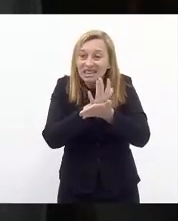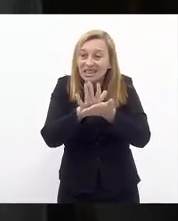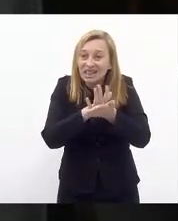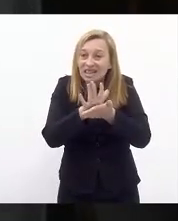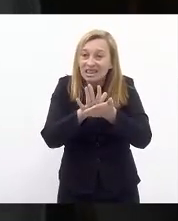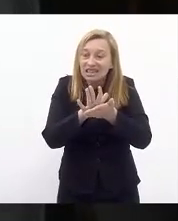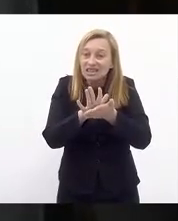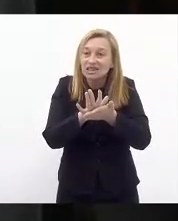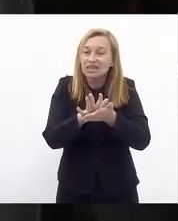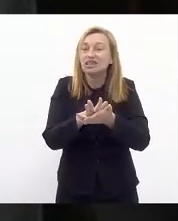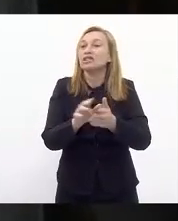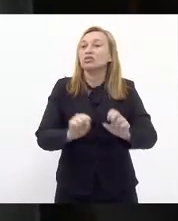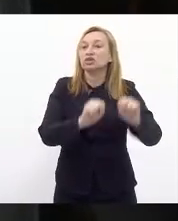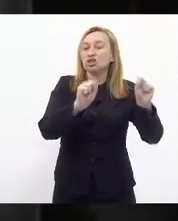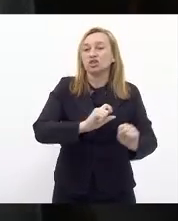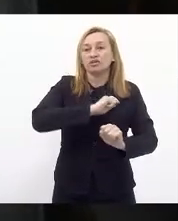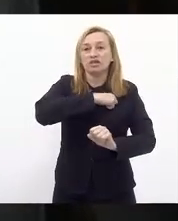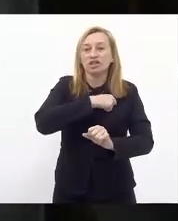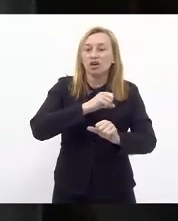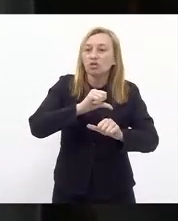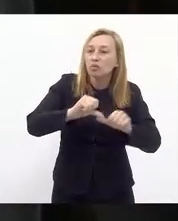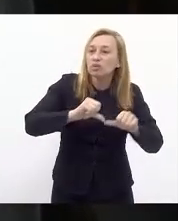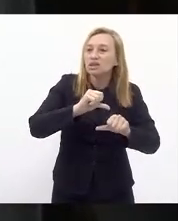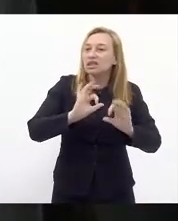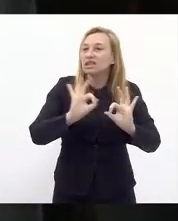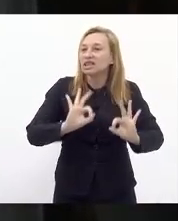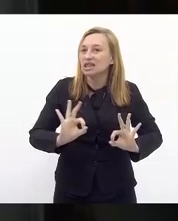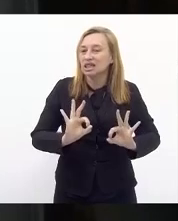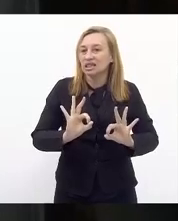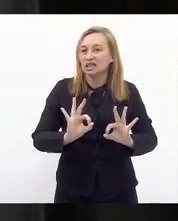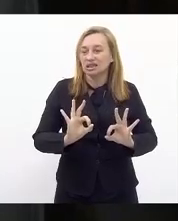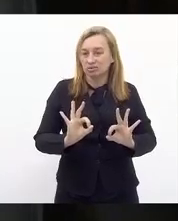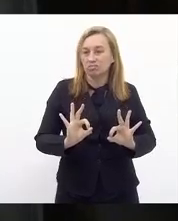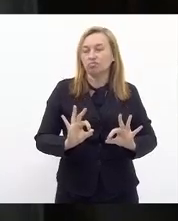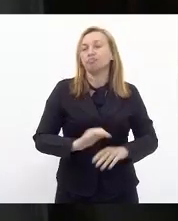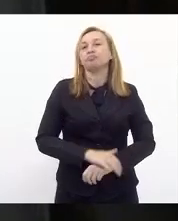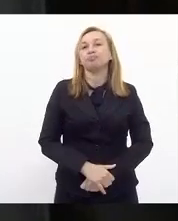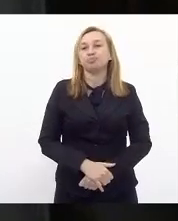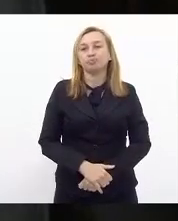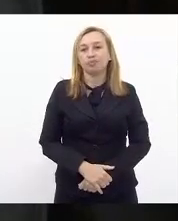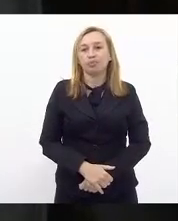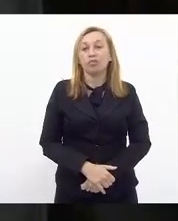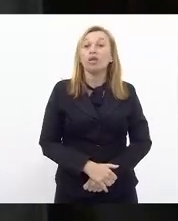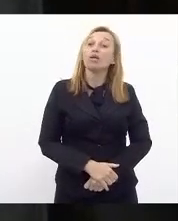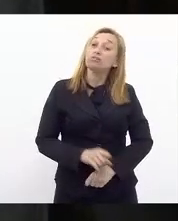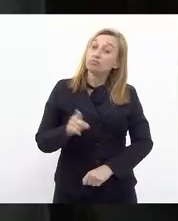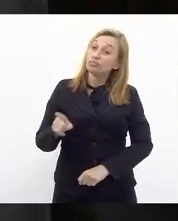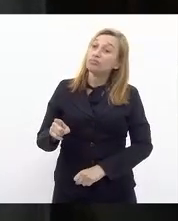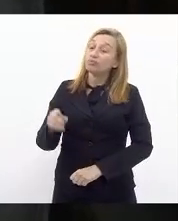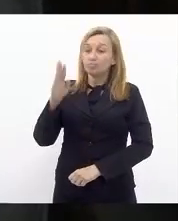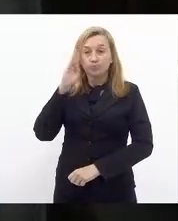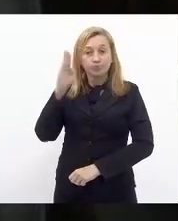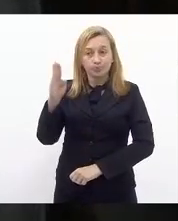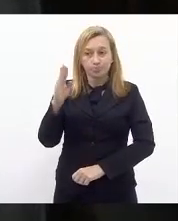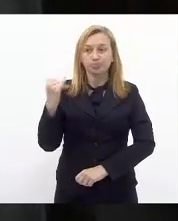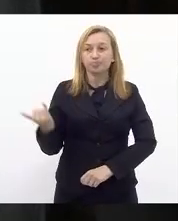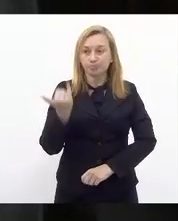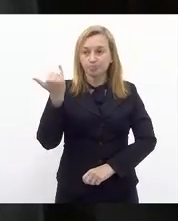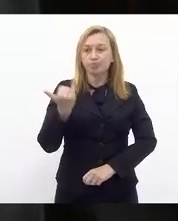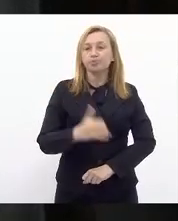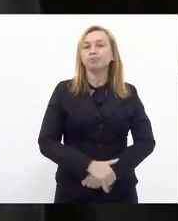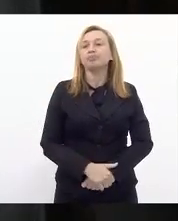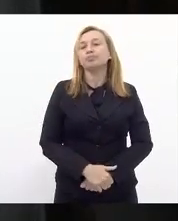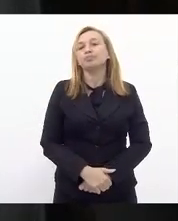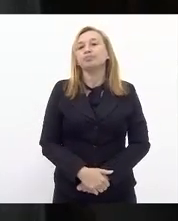sobre tensão e nem nada derivado o Dilson não esse é um dos pontos fulcrais